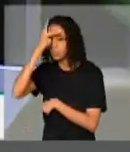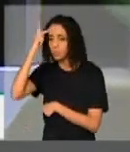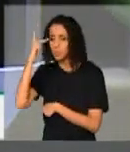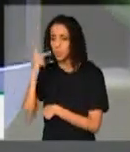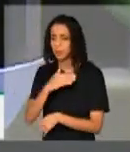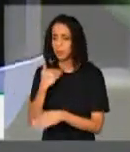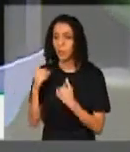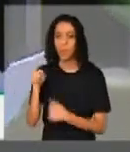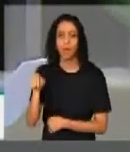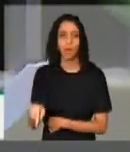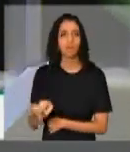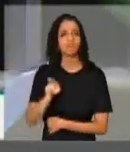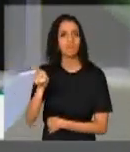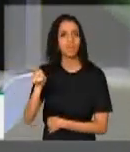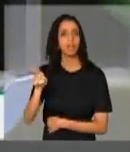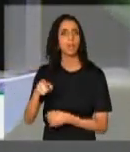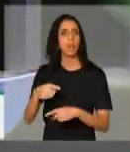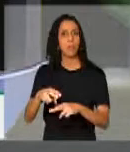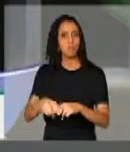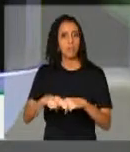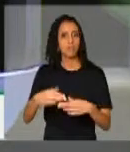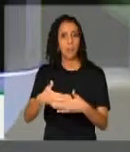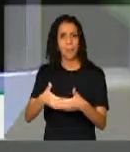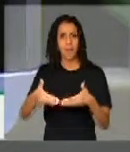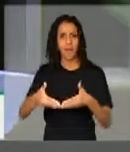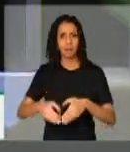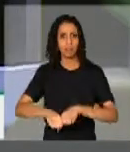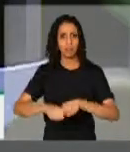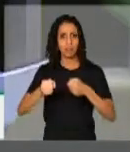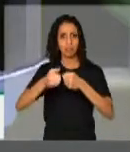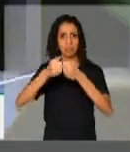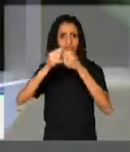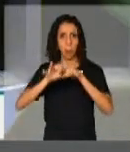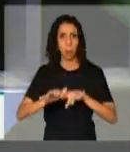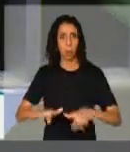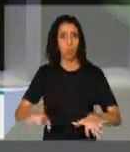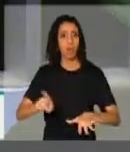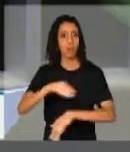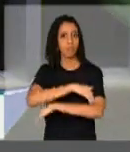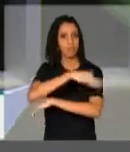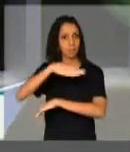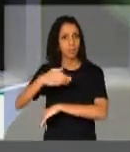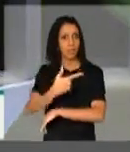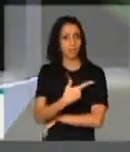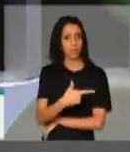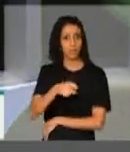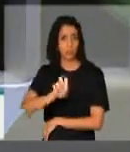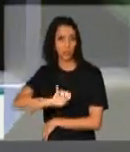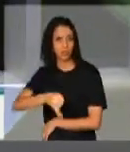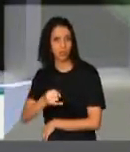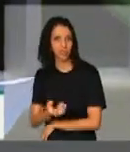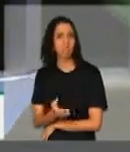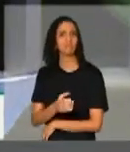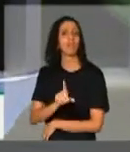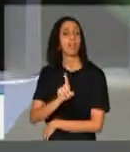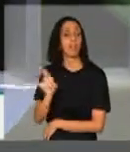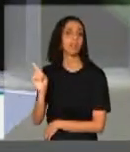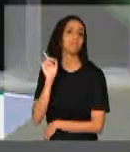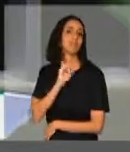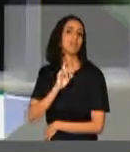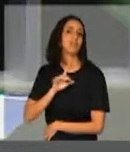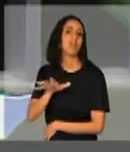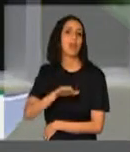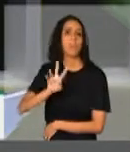da barragem um da mina córrego do feijão ocorrido no dia 25 de janeiro em brumadinho localizado na região metropolitana